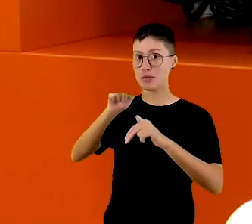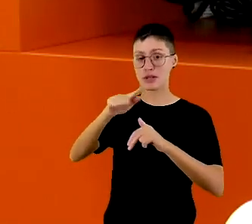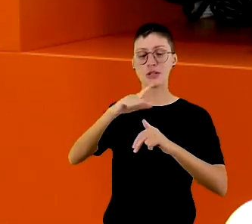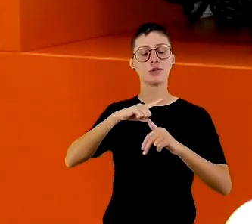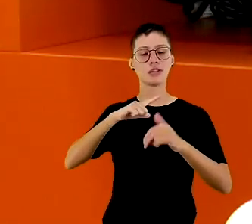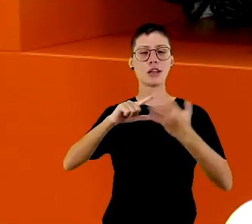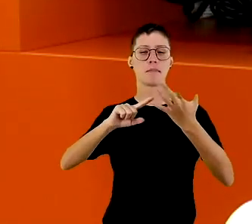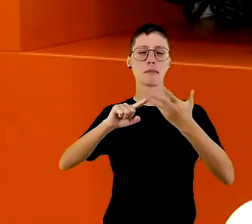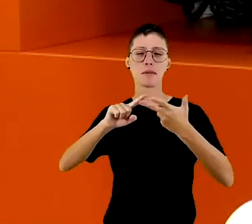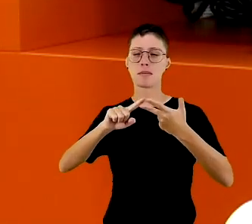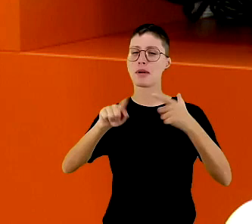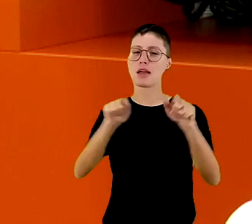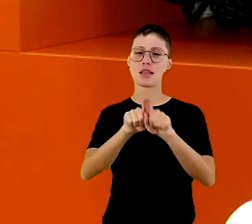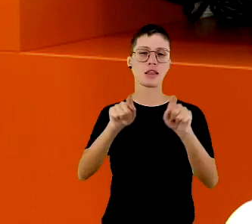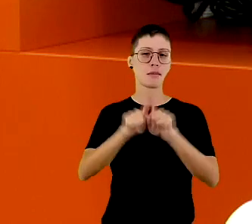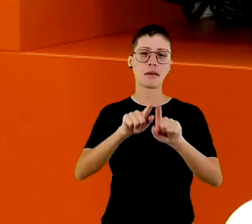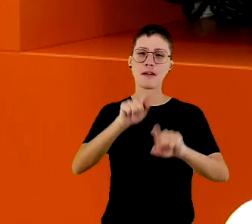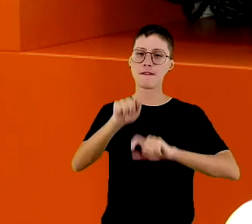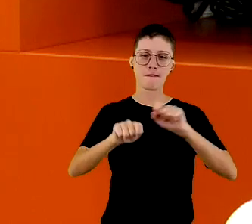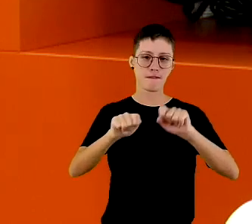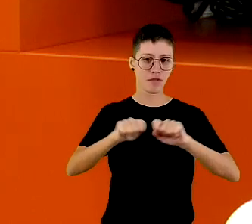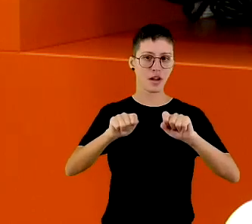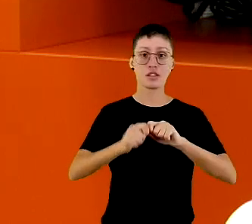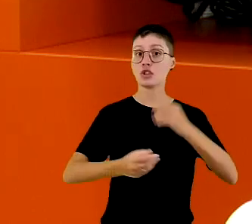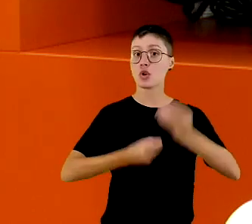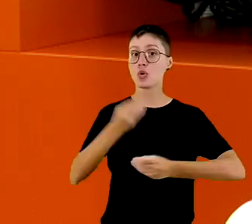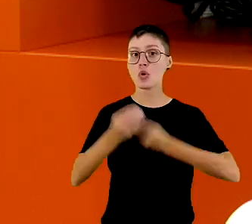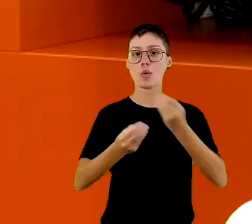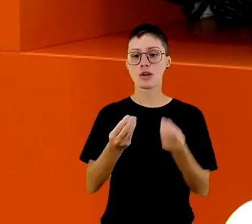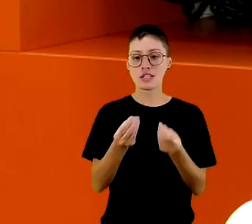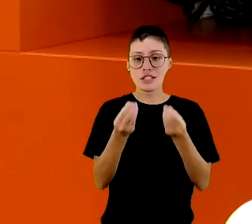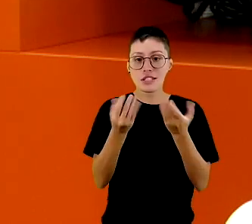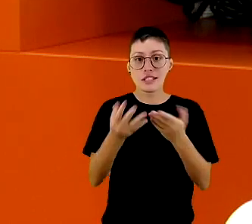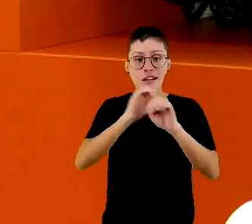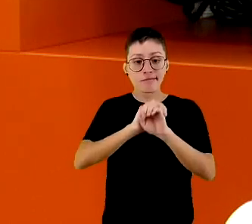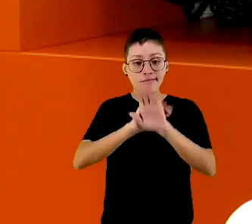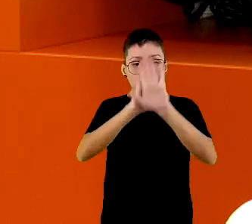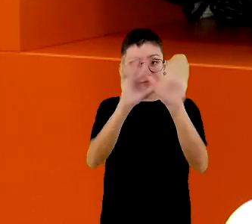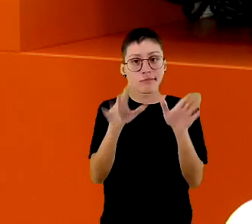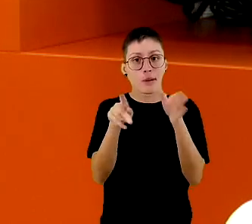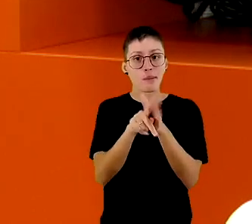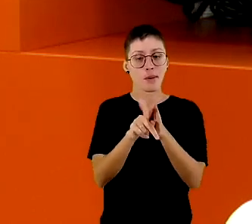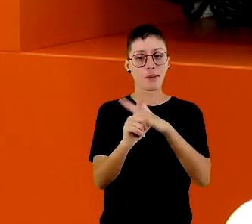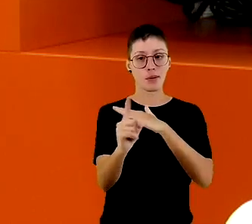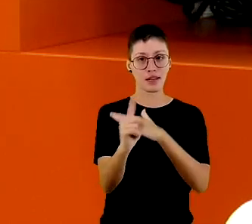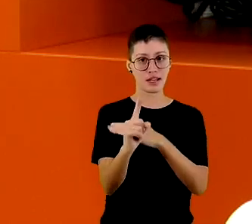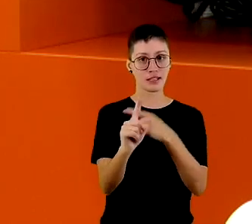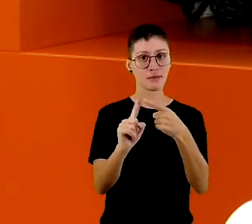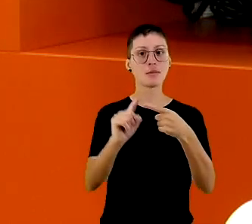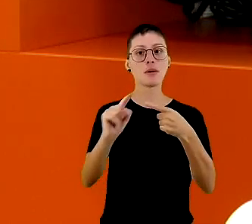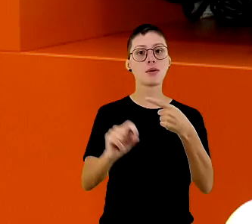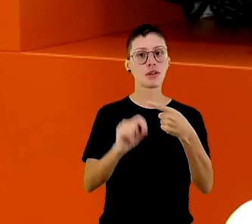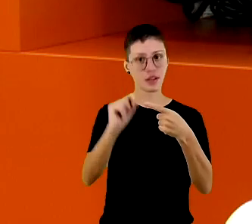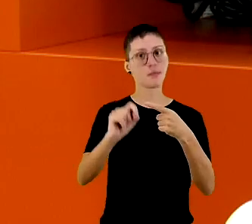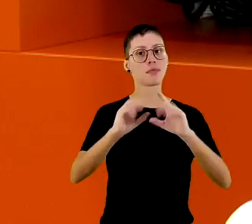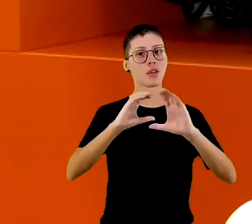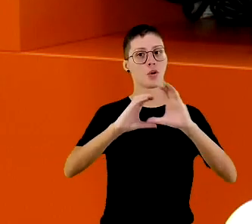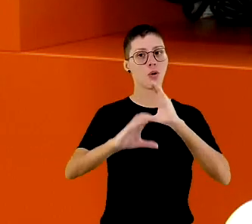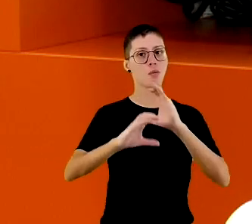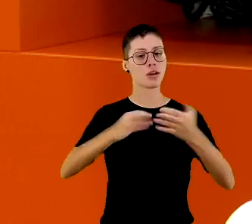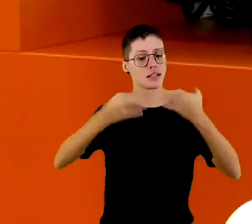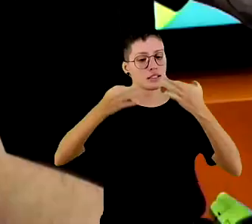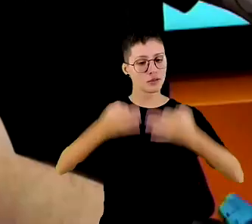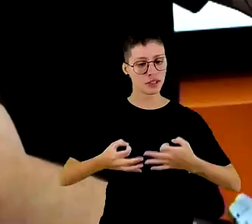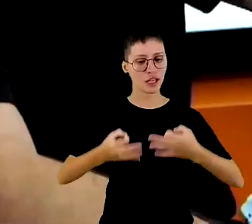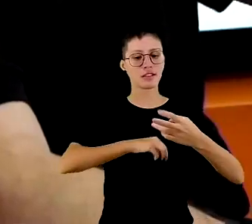isso. Como a gente dá essa transparência para o cliente? Primeiro, né, fazendo a comunicação corretamente.